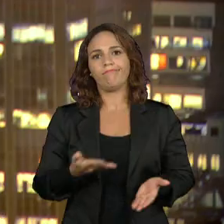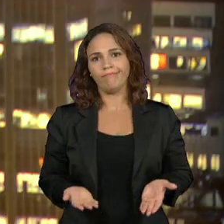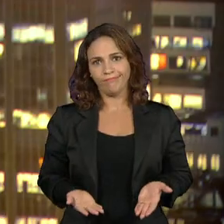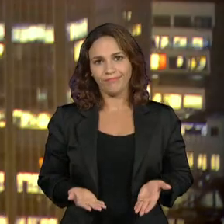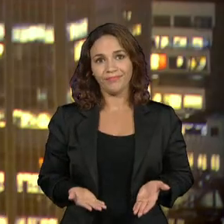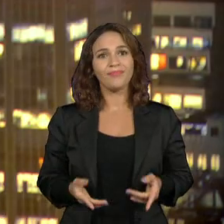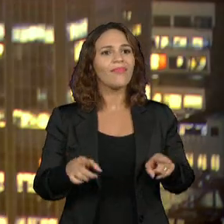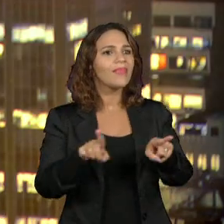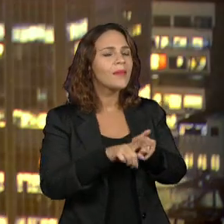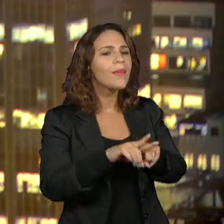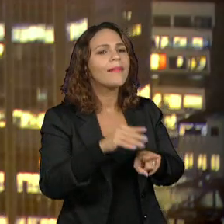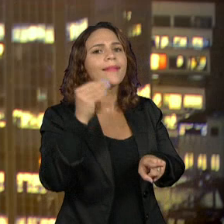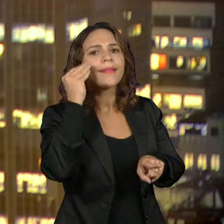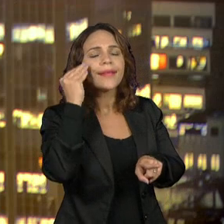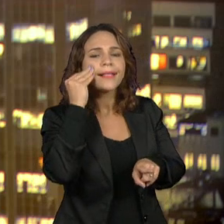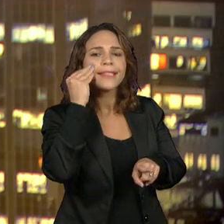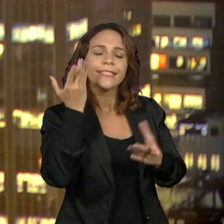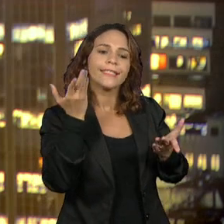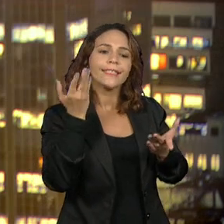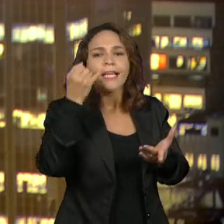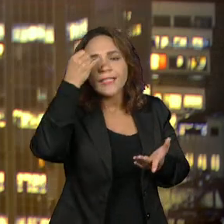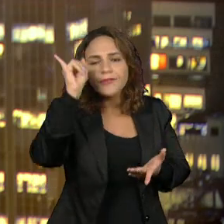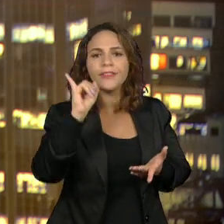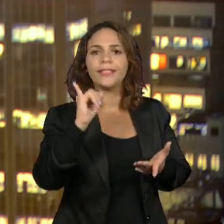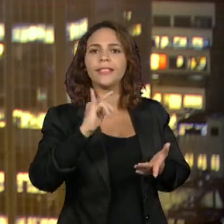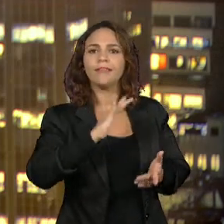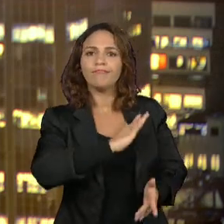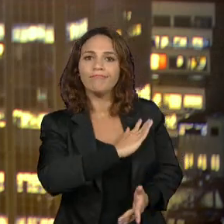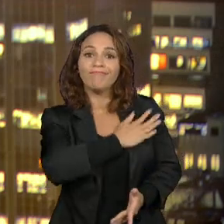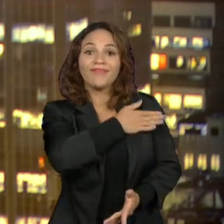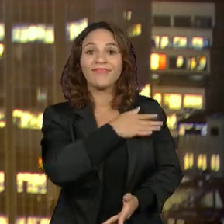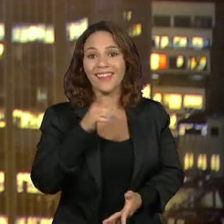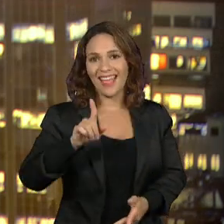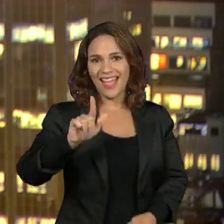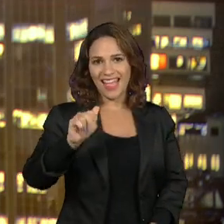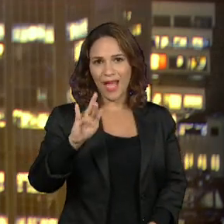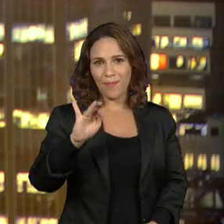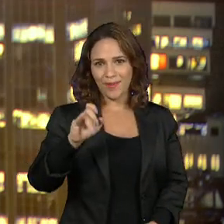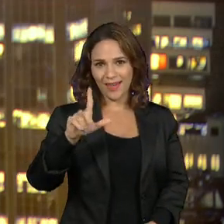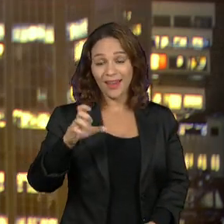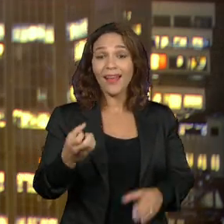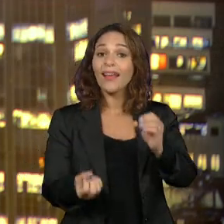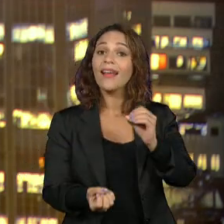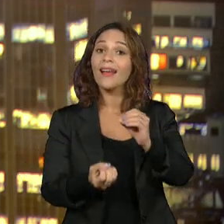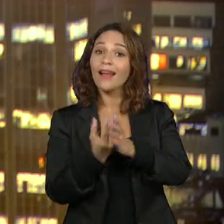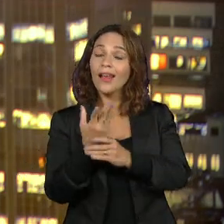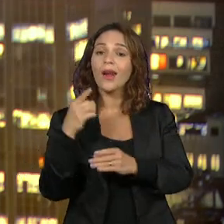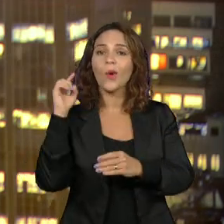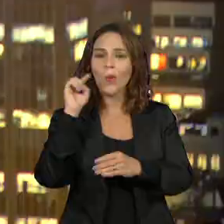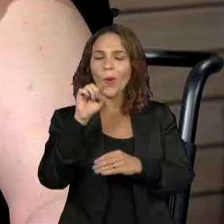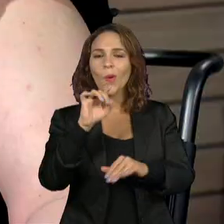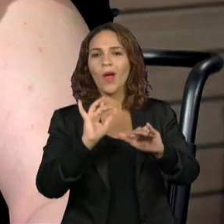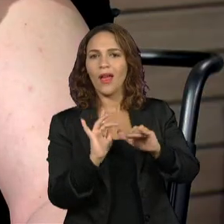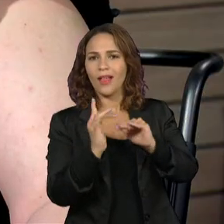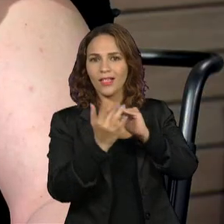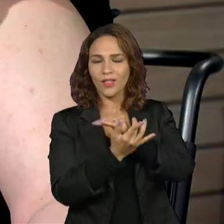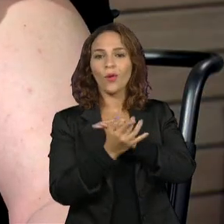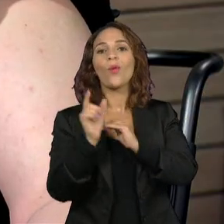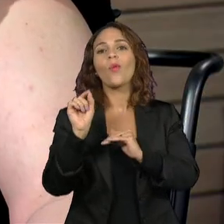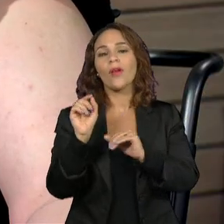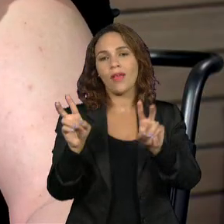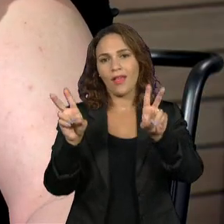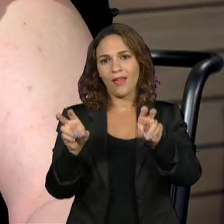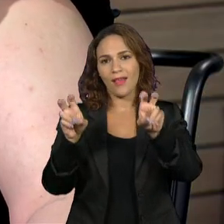na tentativa de combater esse preconceito, a Gabriele criou uma rede chamada Saúde Sem Gordofobia, que reúne